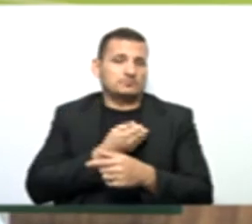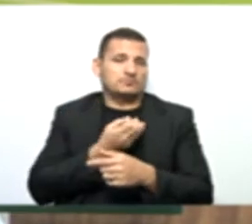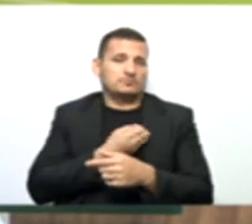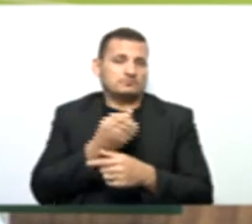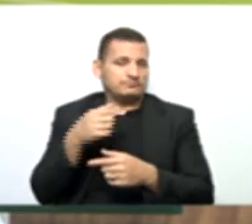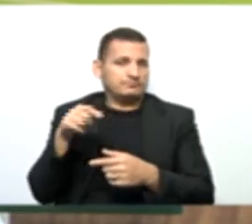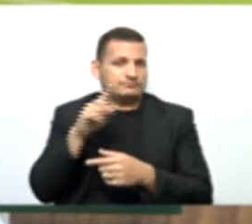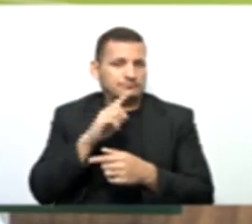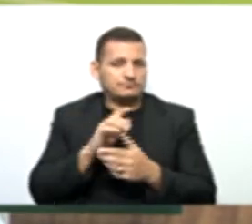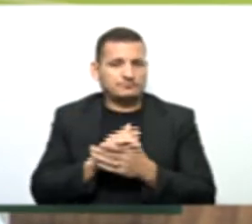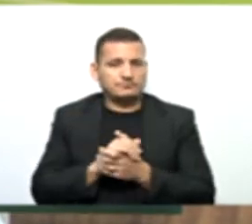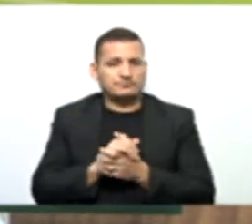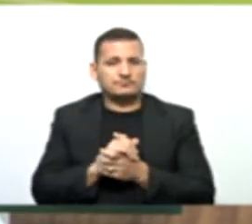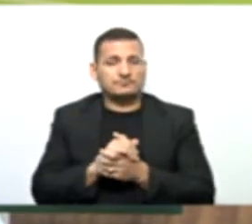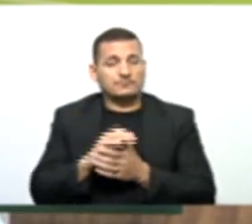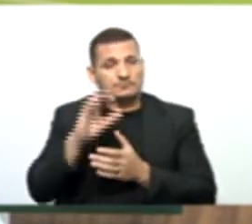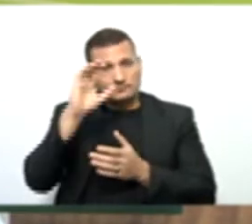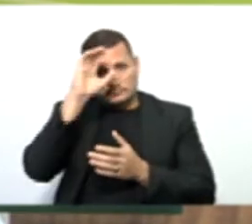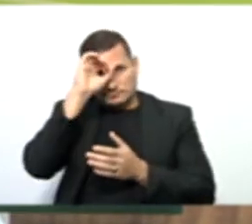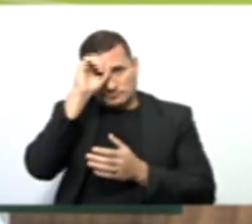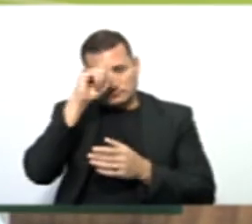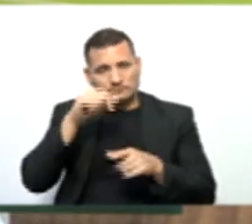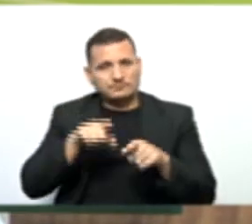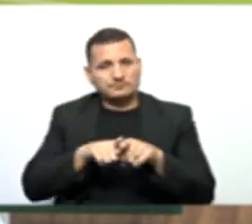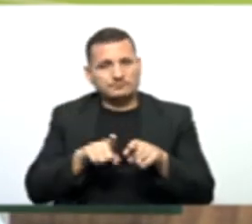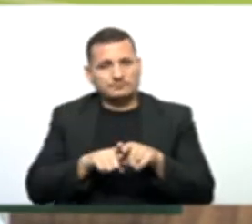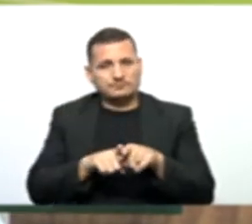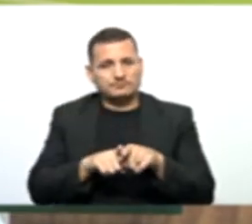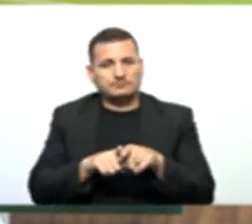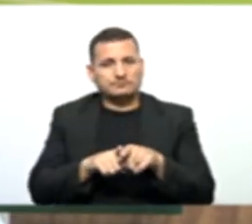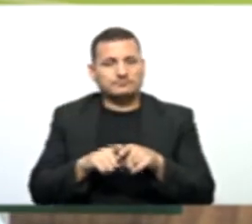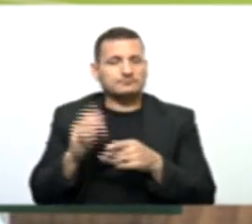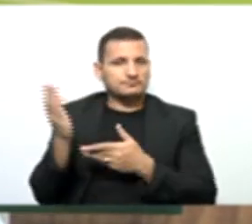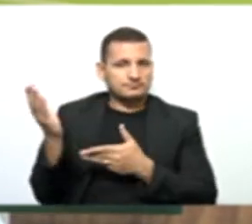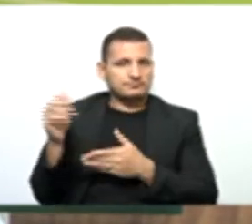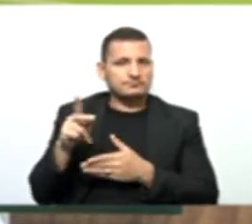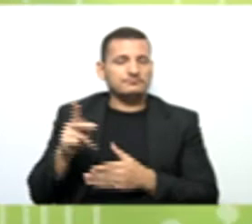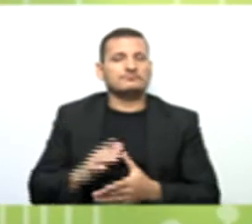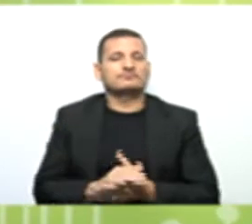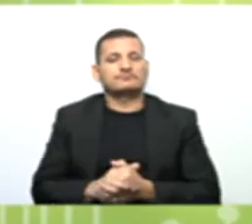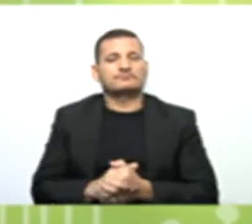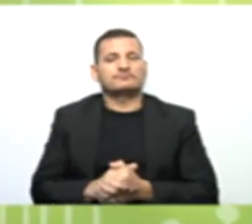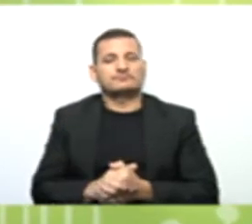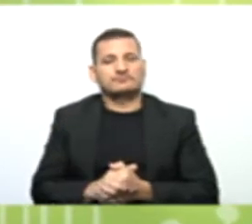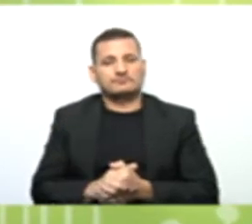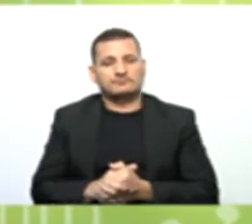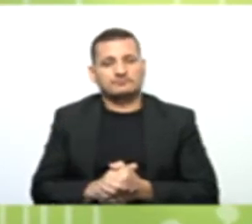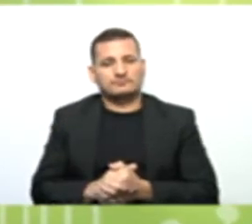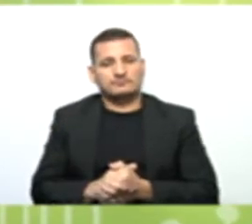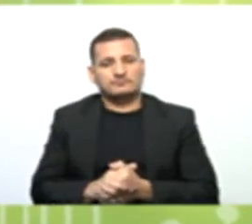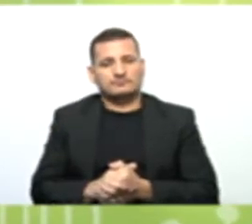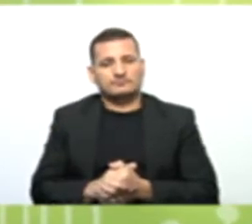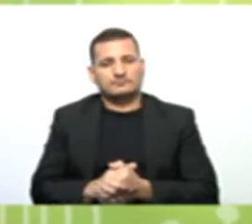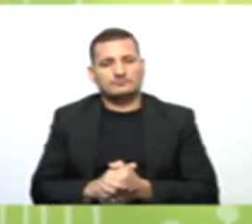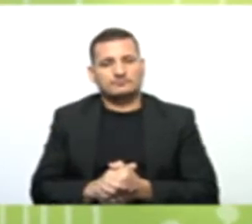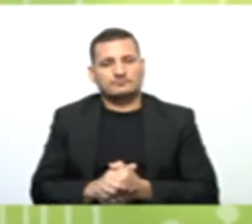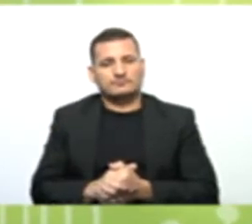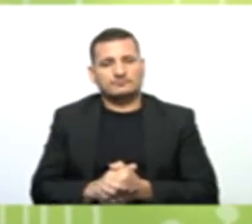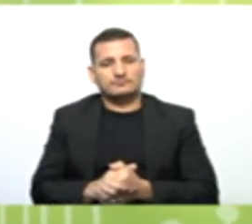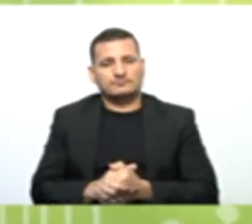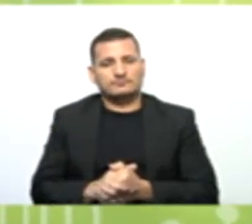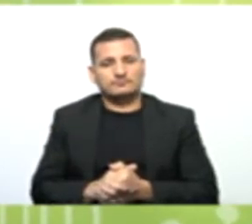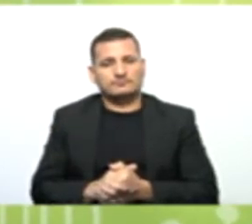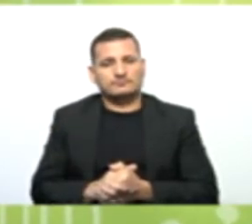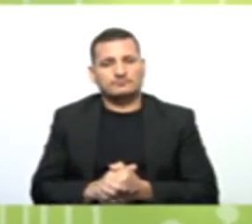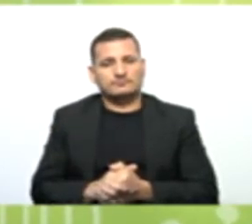vocês e para o aprendizado também. Professor Alan, pode continuar. Beleza, professor. Obrigado, viu?